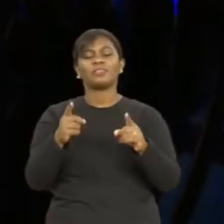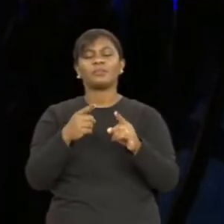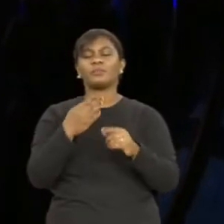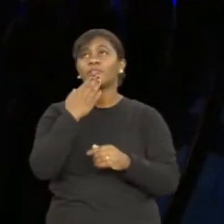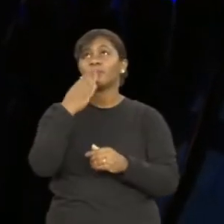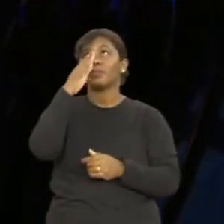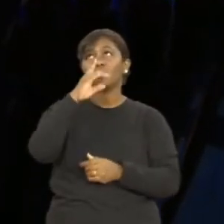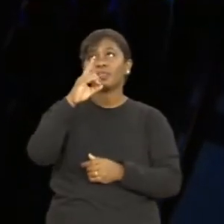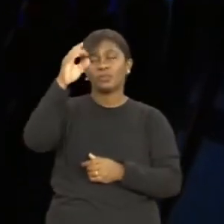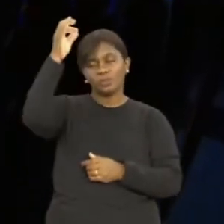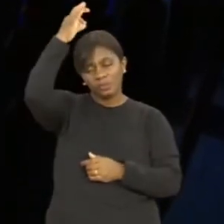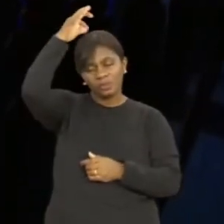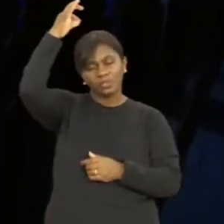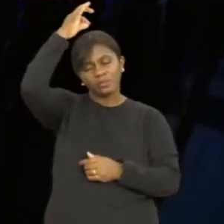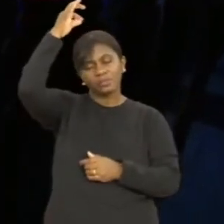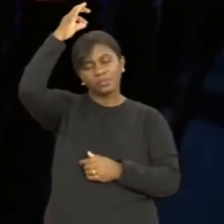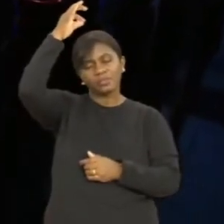Ele.